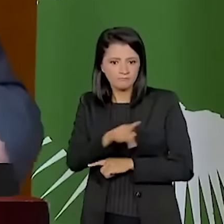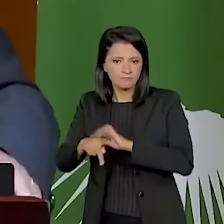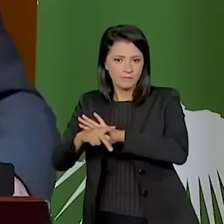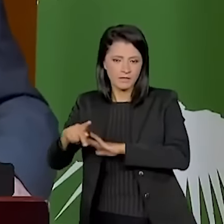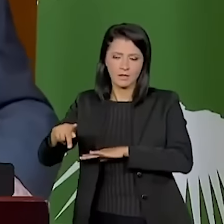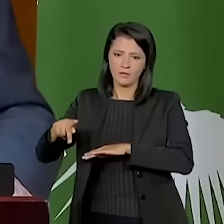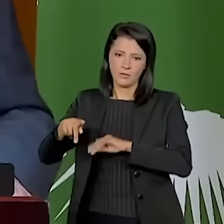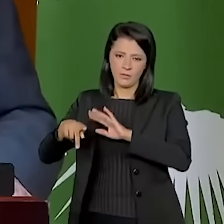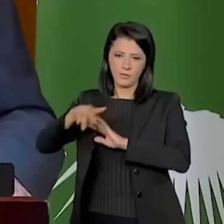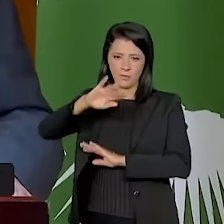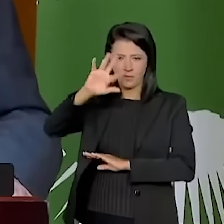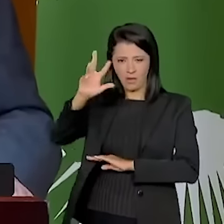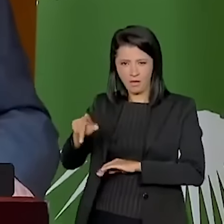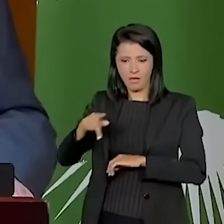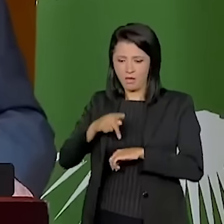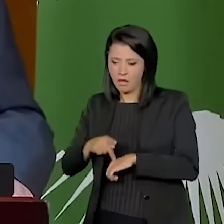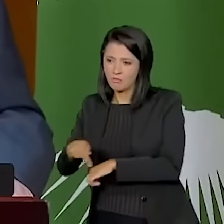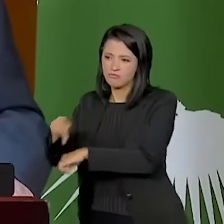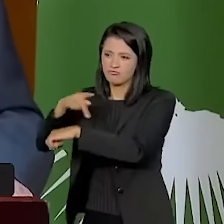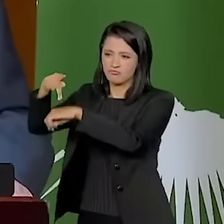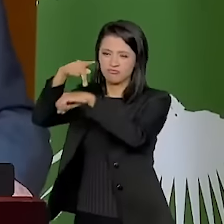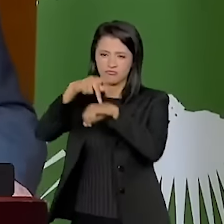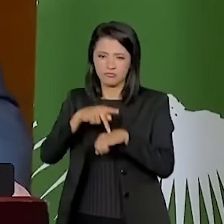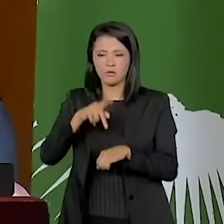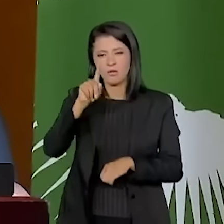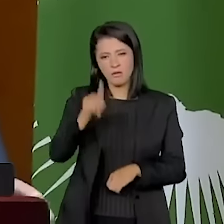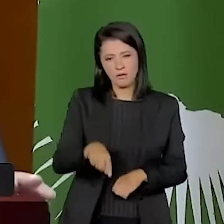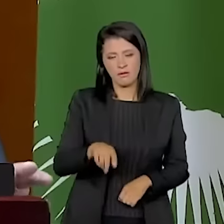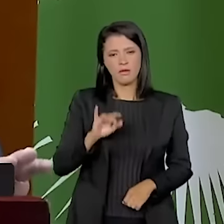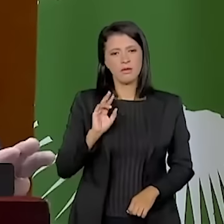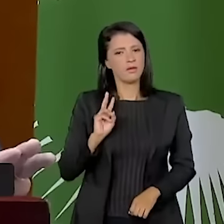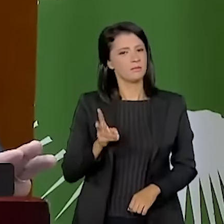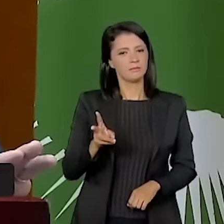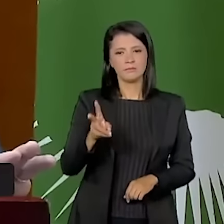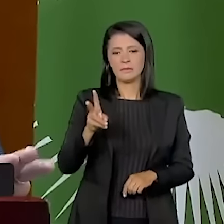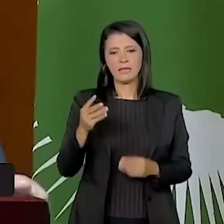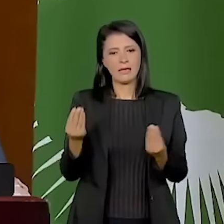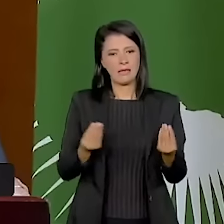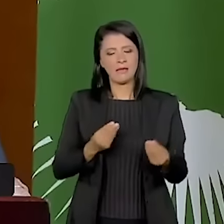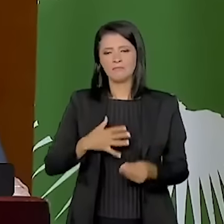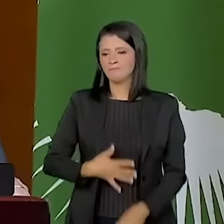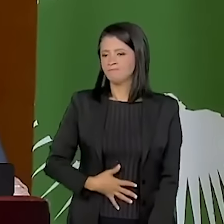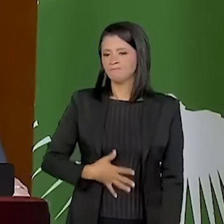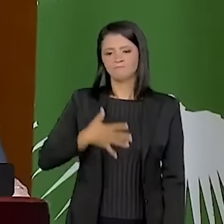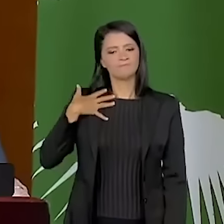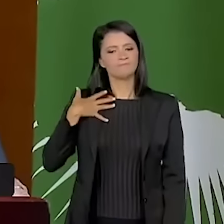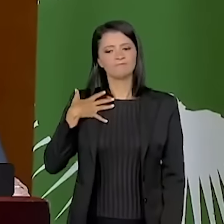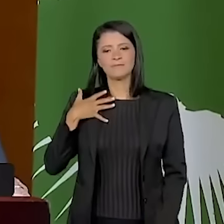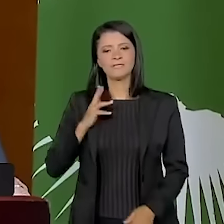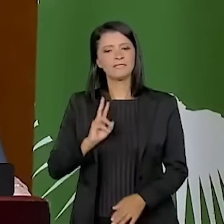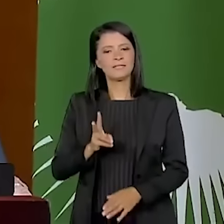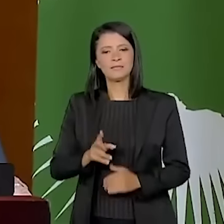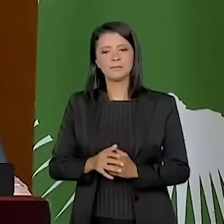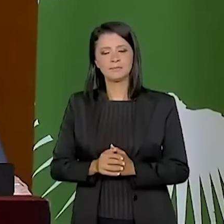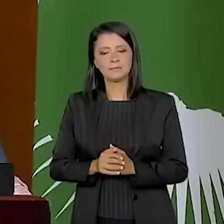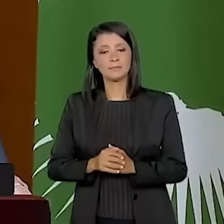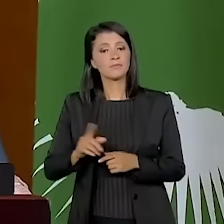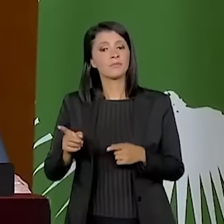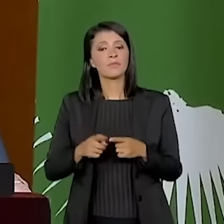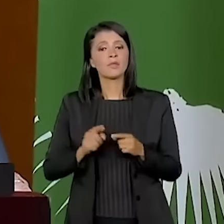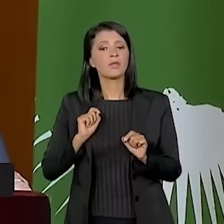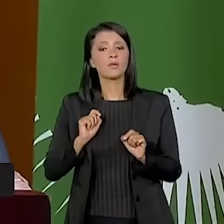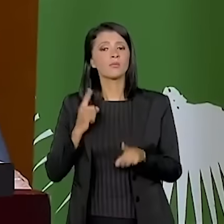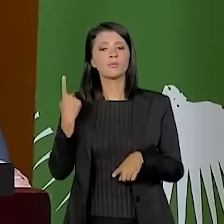dos países africanos é sempre um motivo de muito orgulho. Primeiro